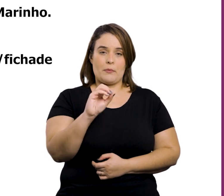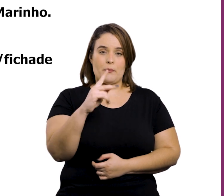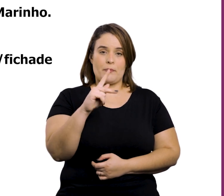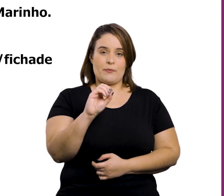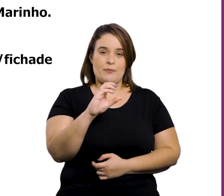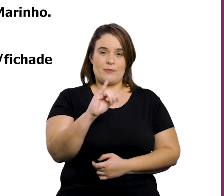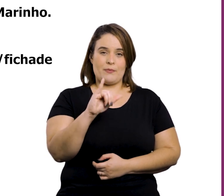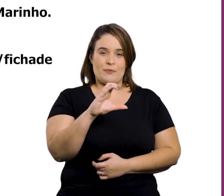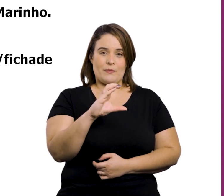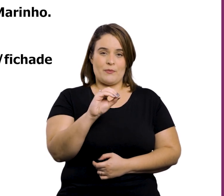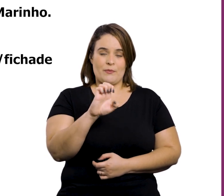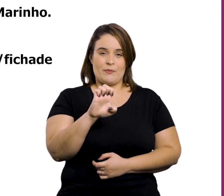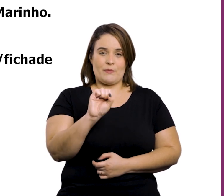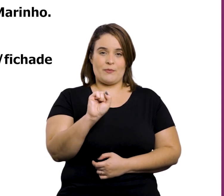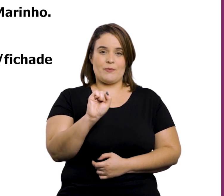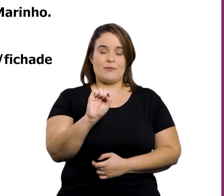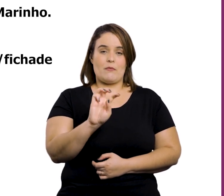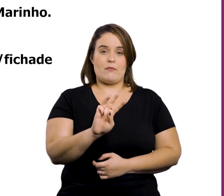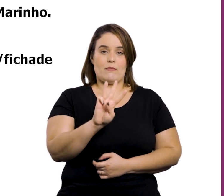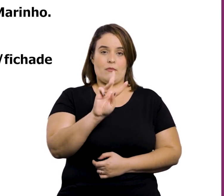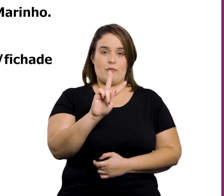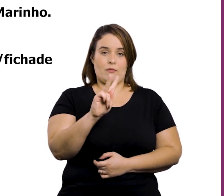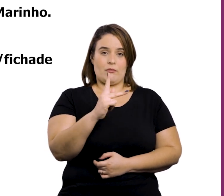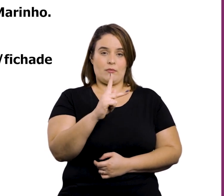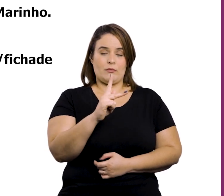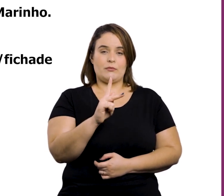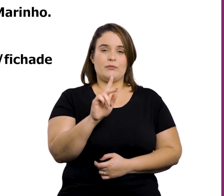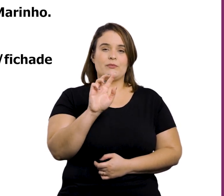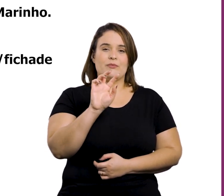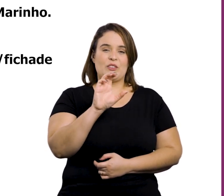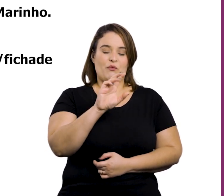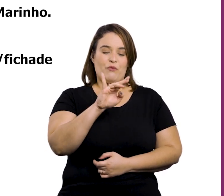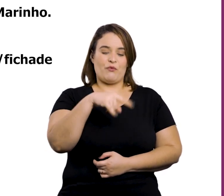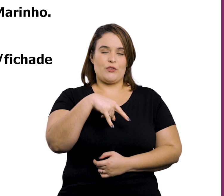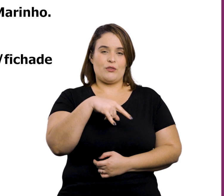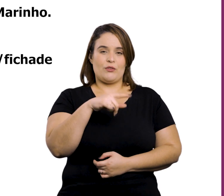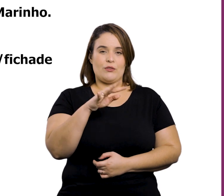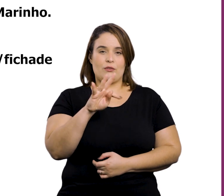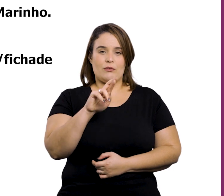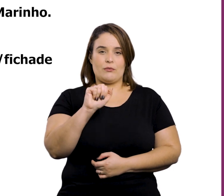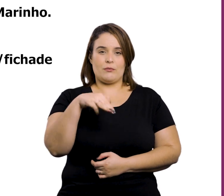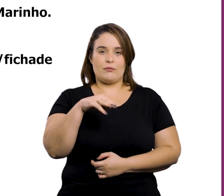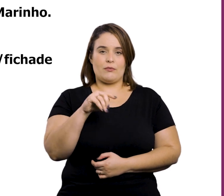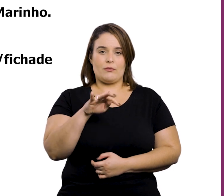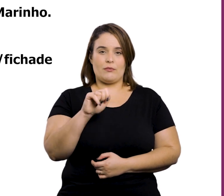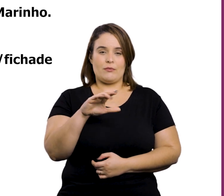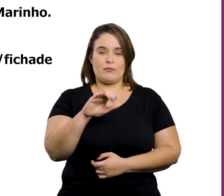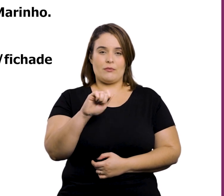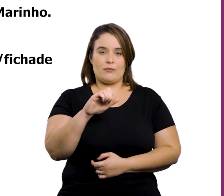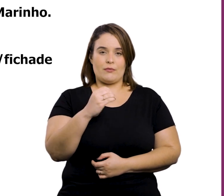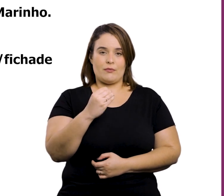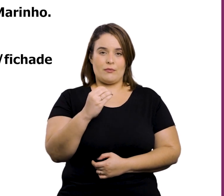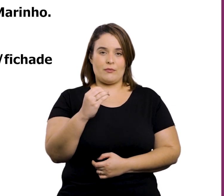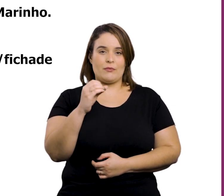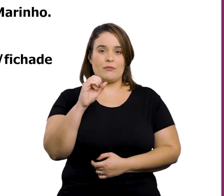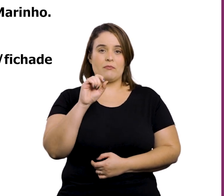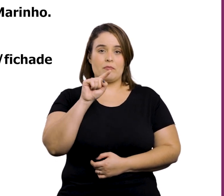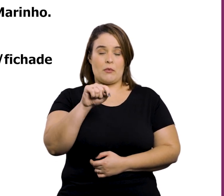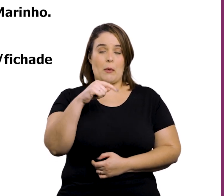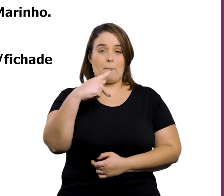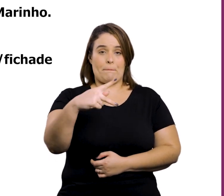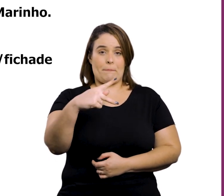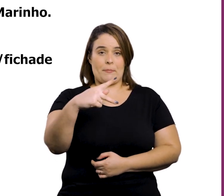https://www.câmara.leg.br/proposicões W maiúsculo EB barra ficha de tramitacal ponto de interrogação